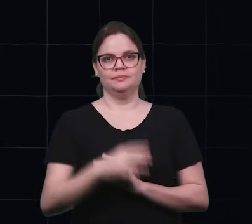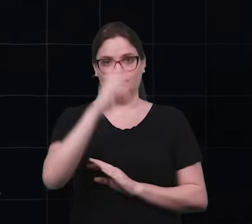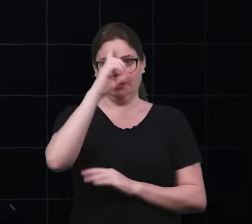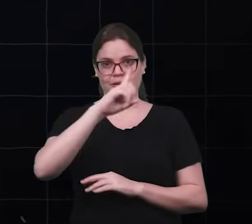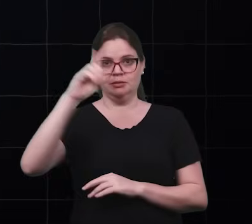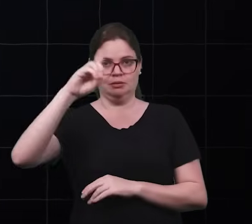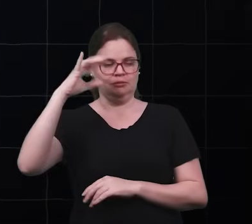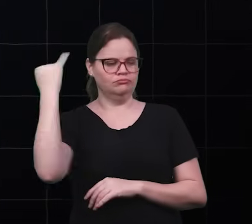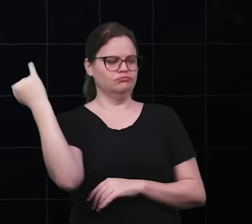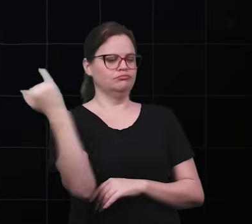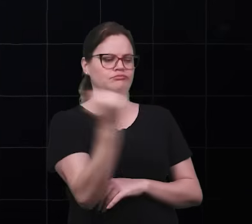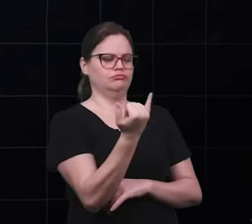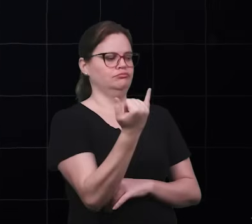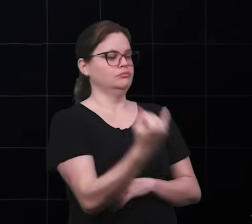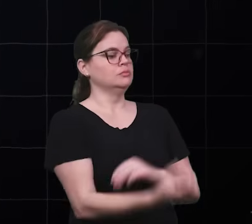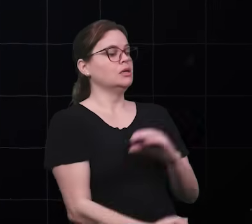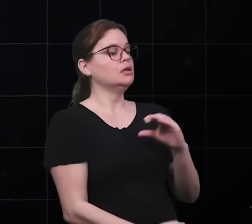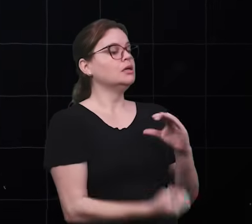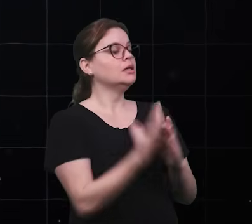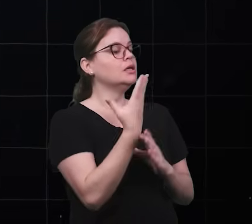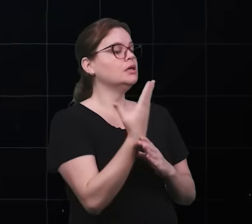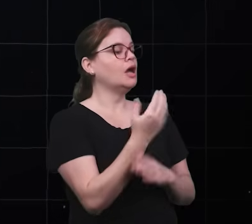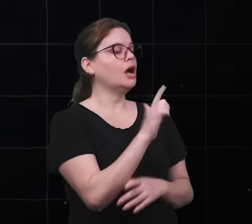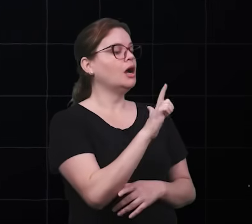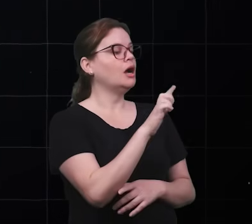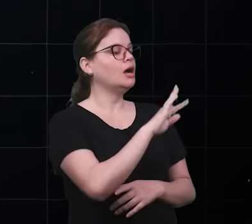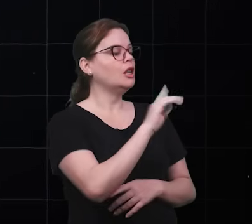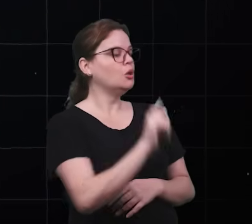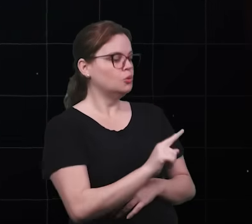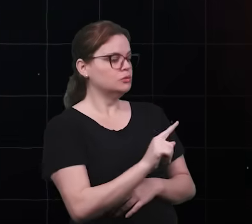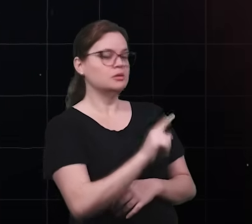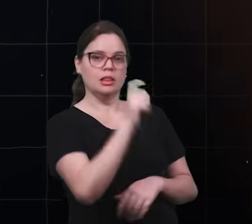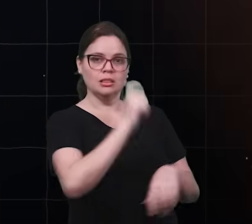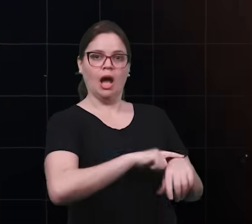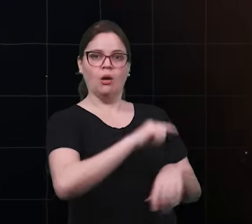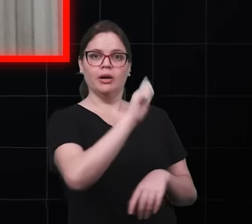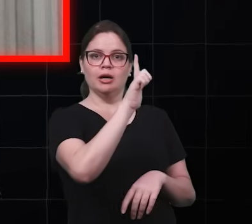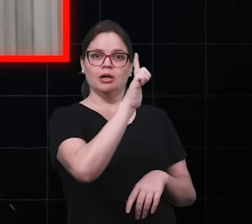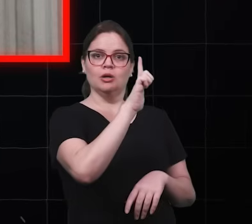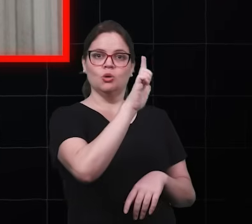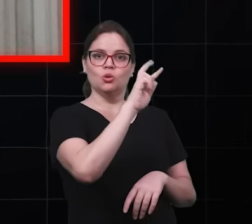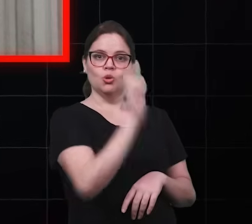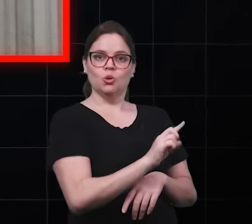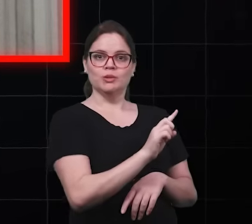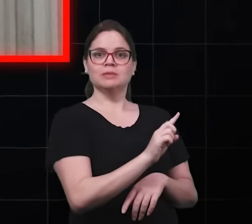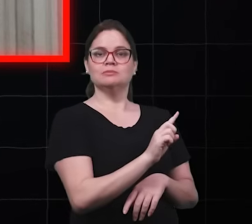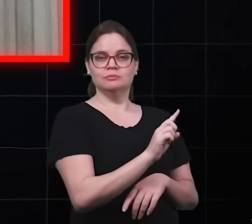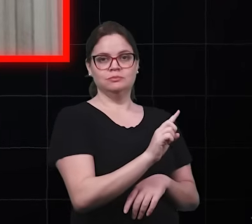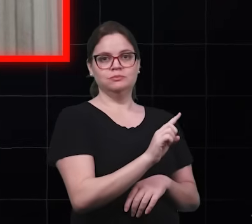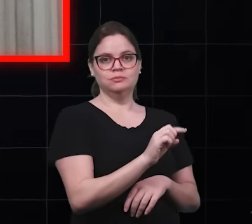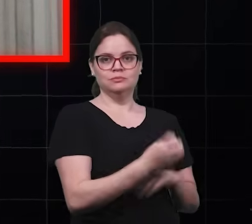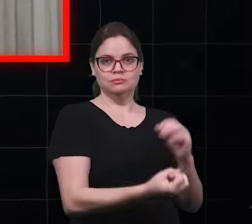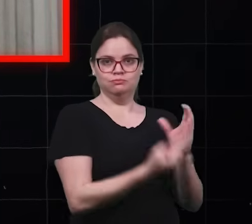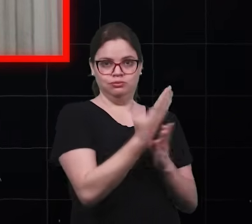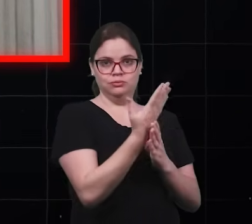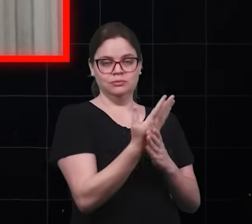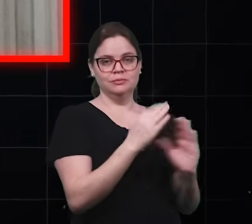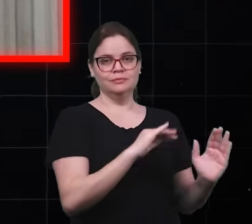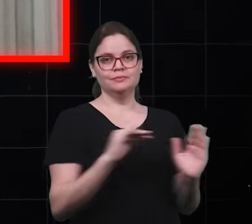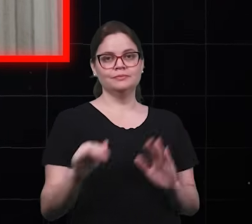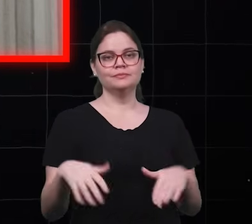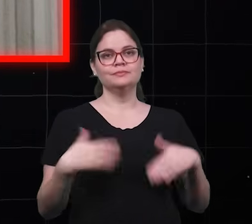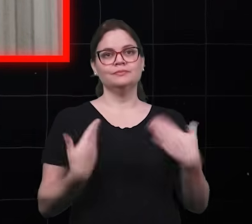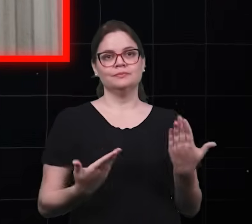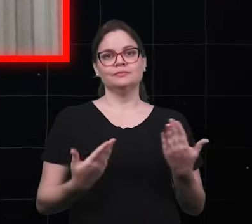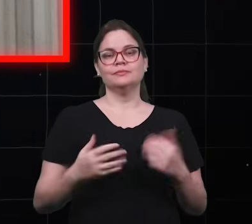e disse Deus, haja luz, e houve luz. Então a luz, como todas as coisas,